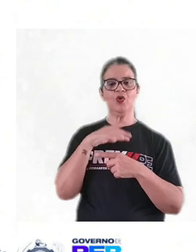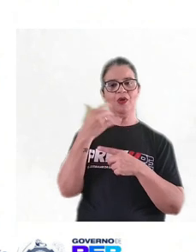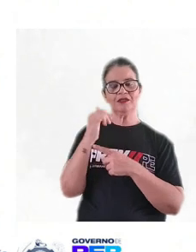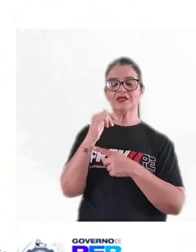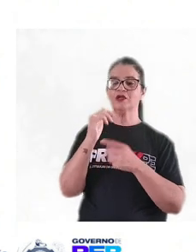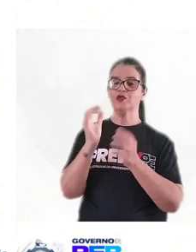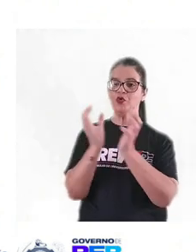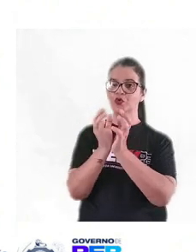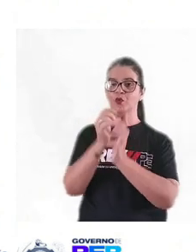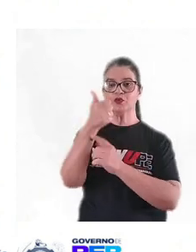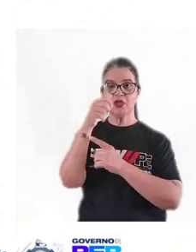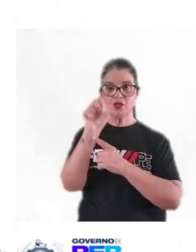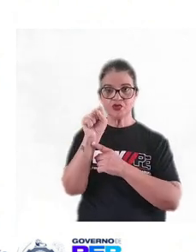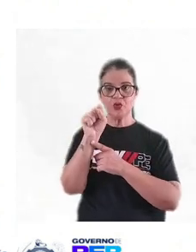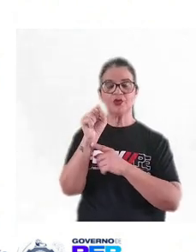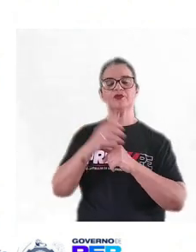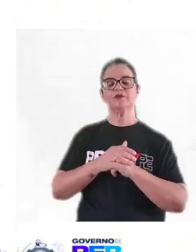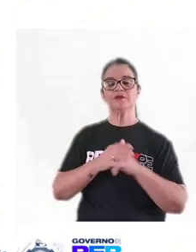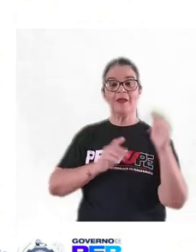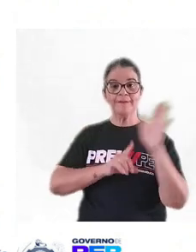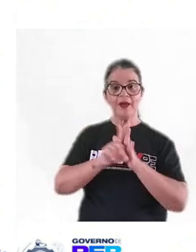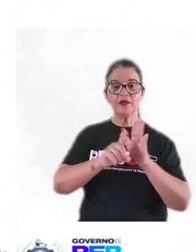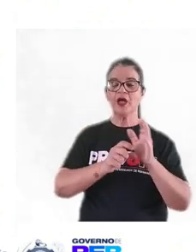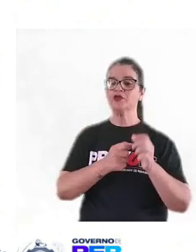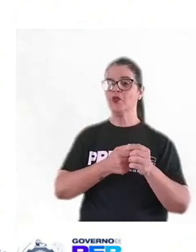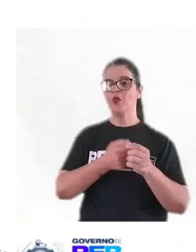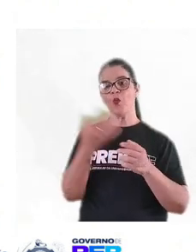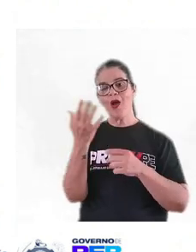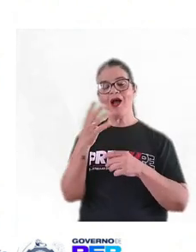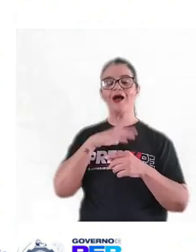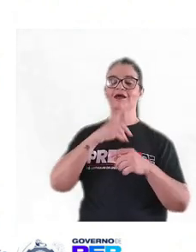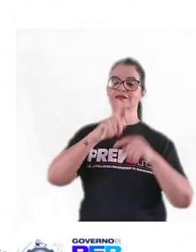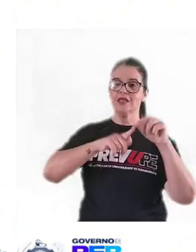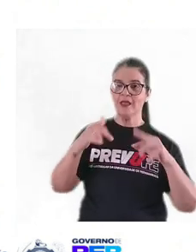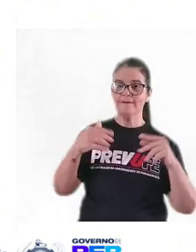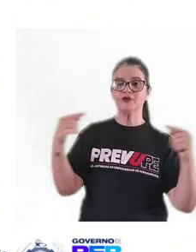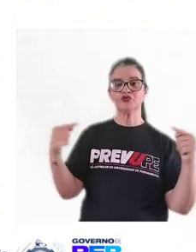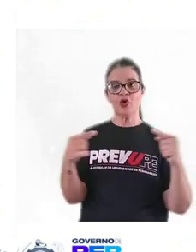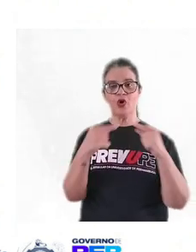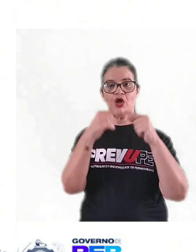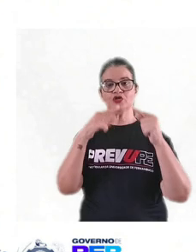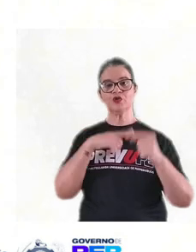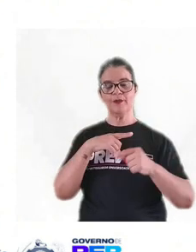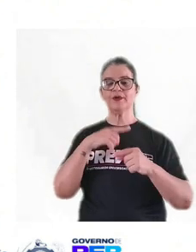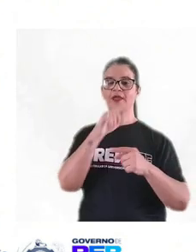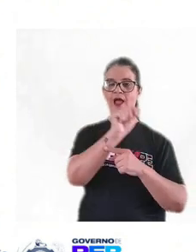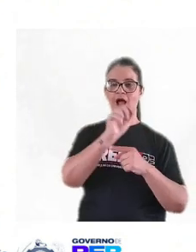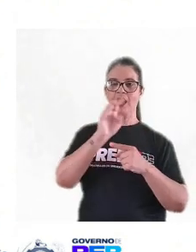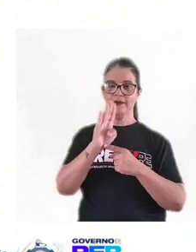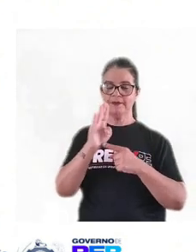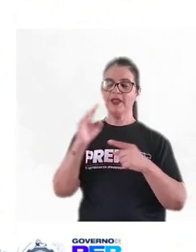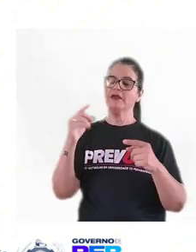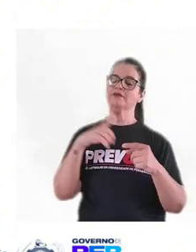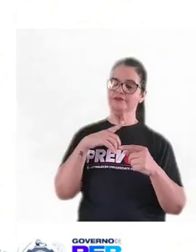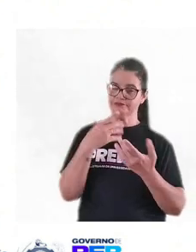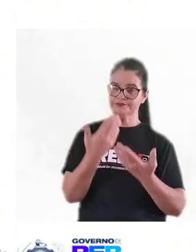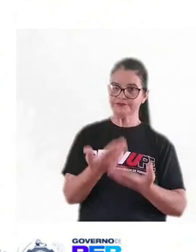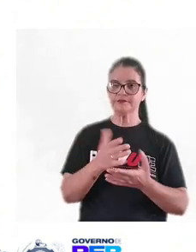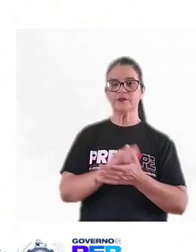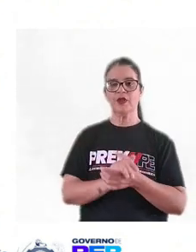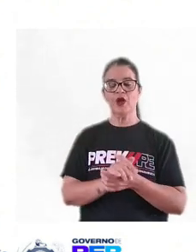18 é perguntado quais dos seguintes elementos correspondem a A e B respectivamente